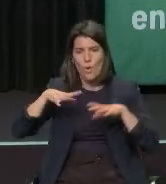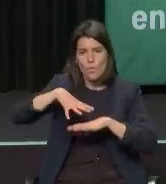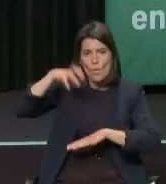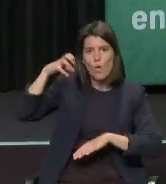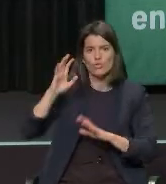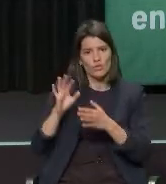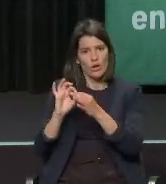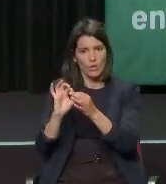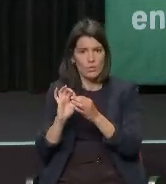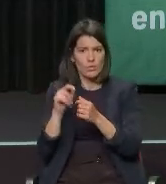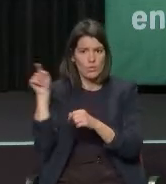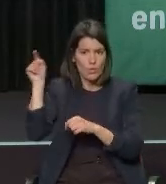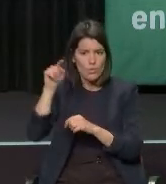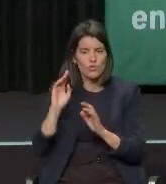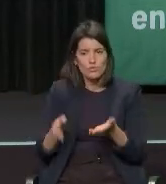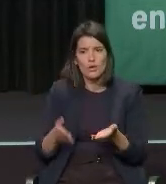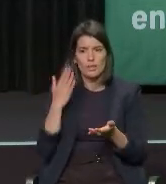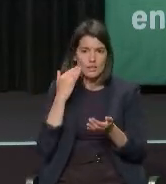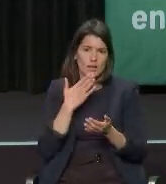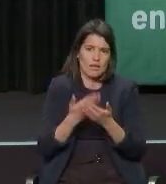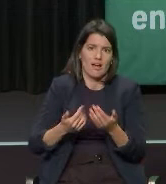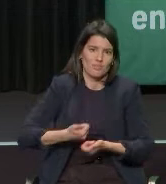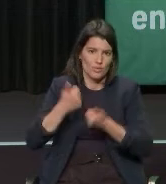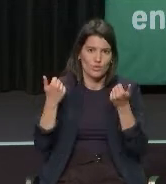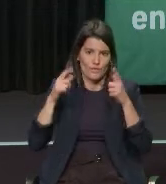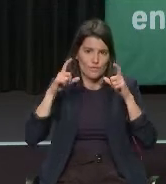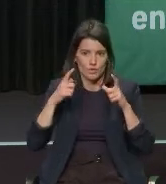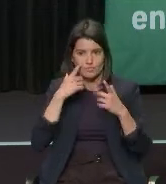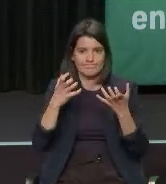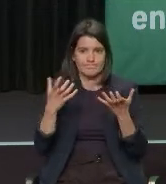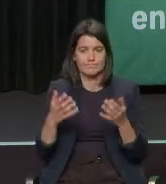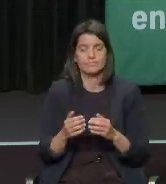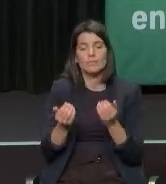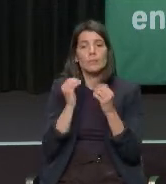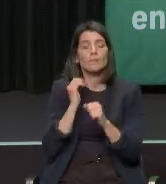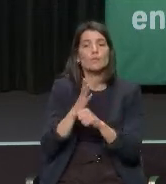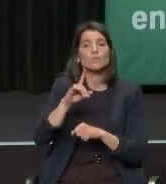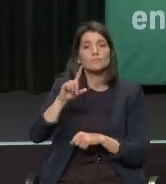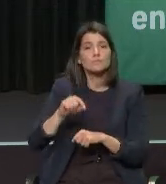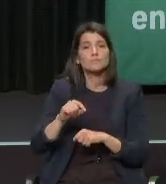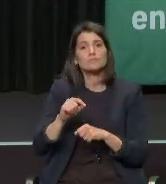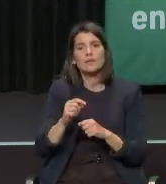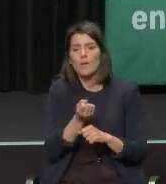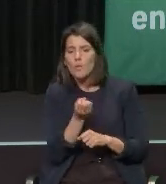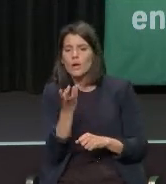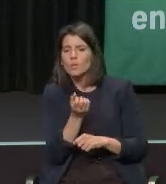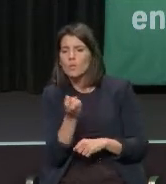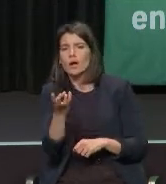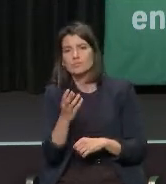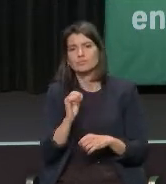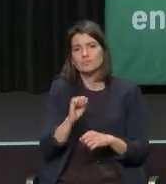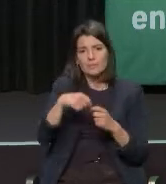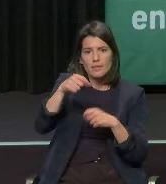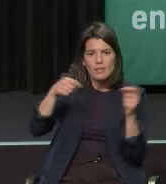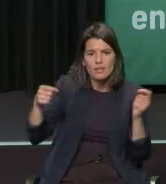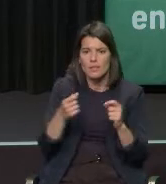também, nessa lógica de vir a implementar este tipo de melhorias. Outra informação que conseguimos depois tirar são informação mais quantitativa, já resultante dos processos de medições,